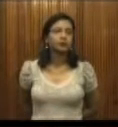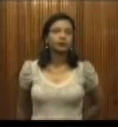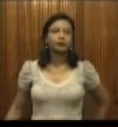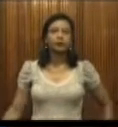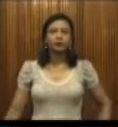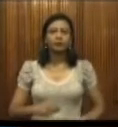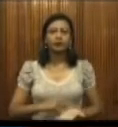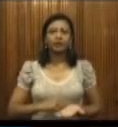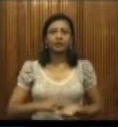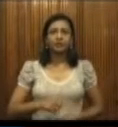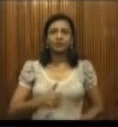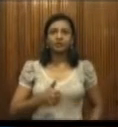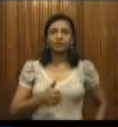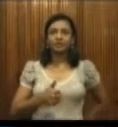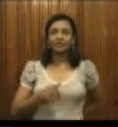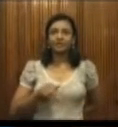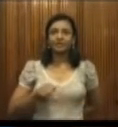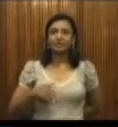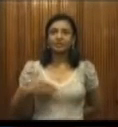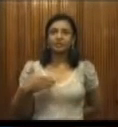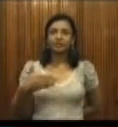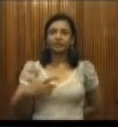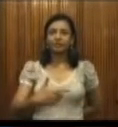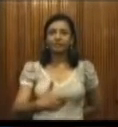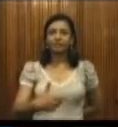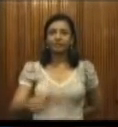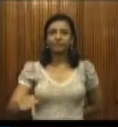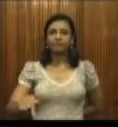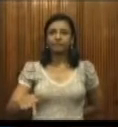Versículos 17 a 27.